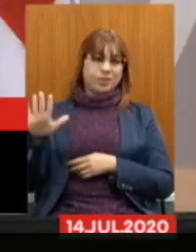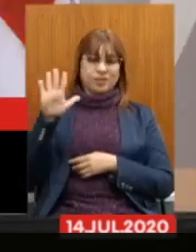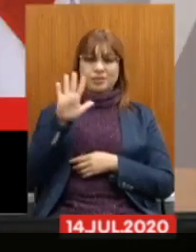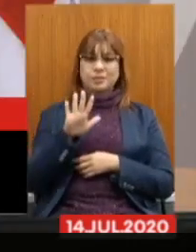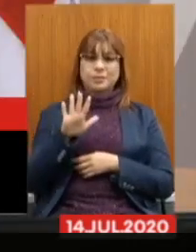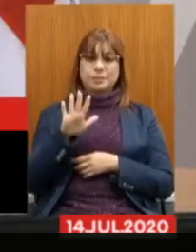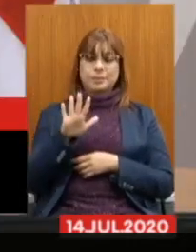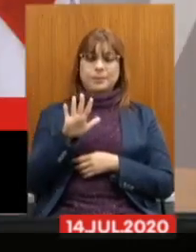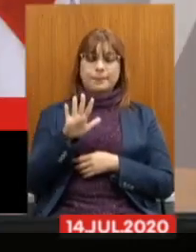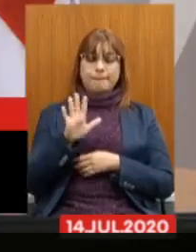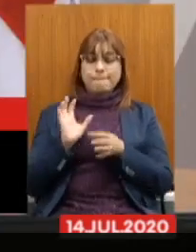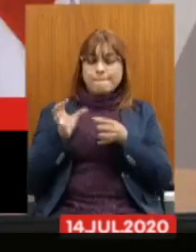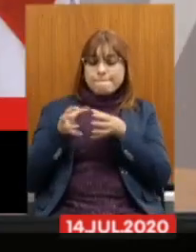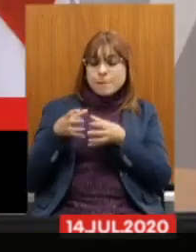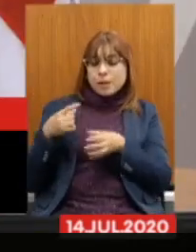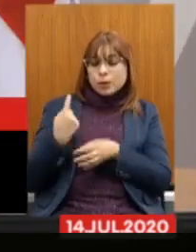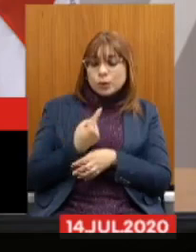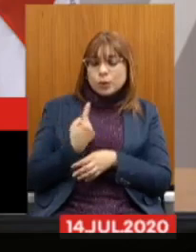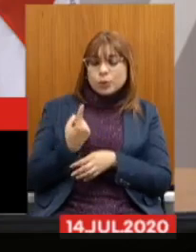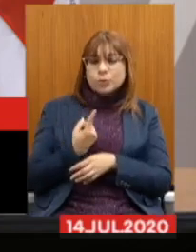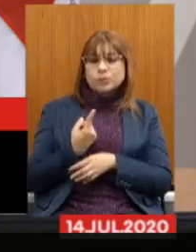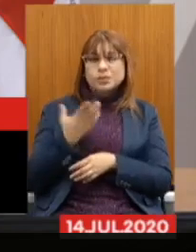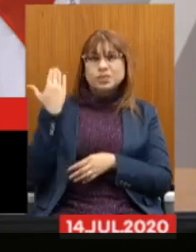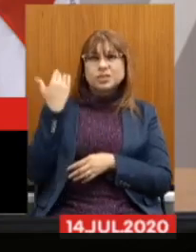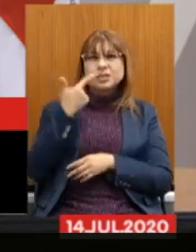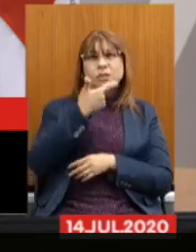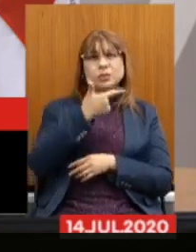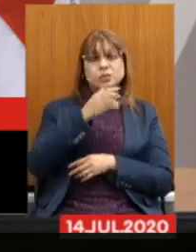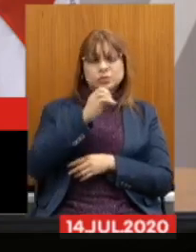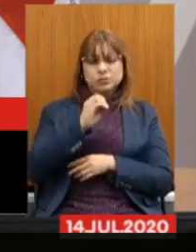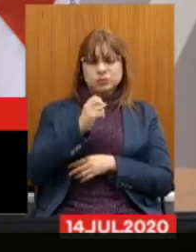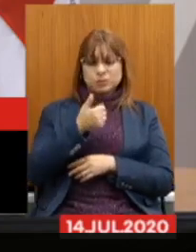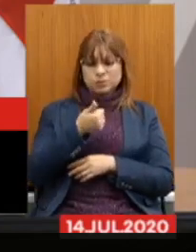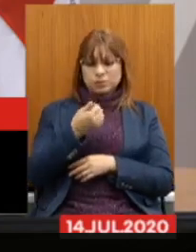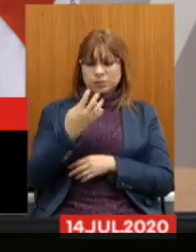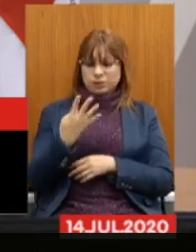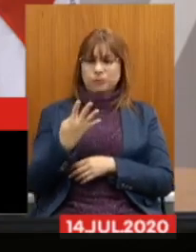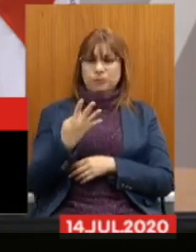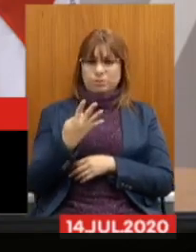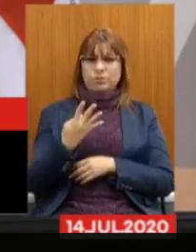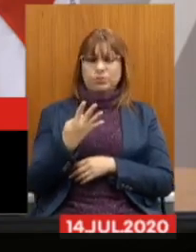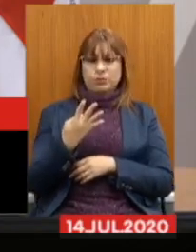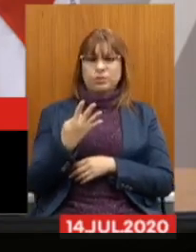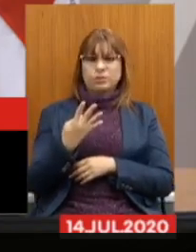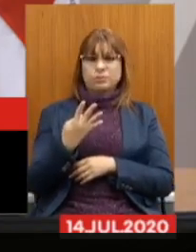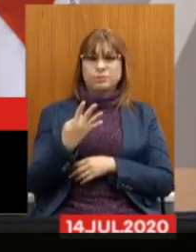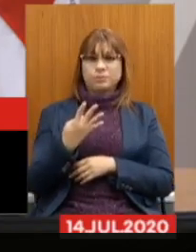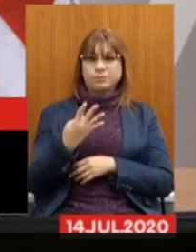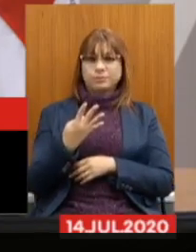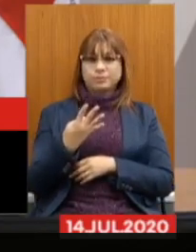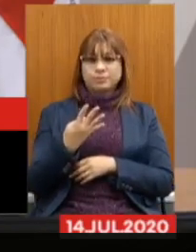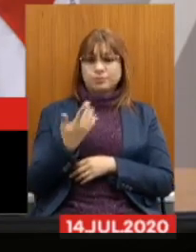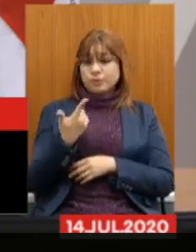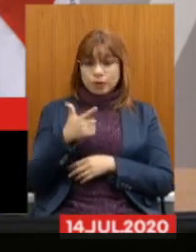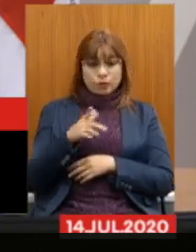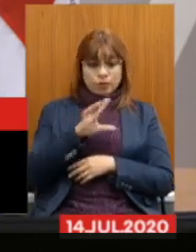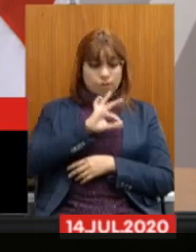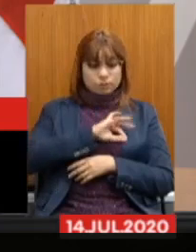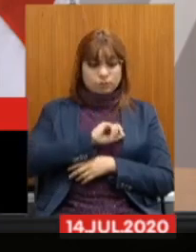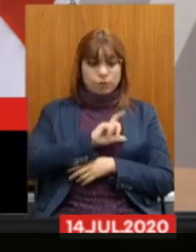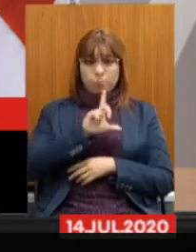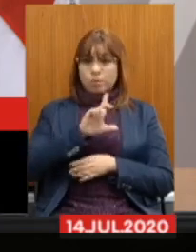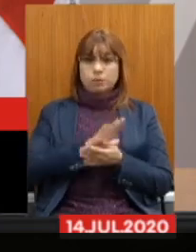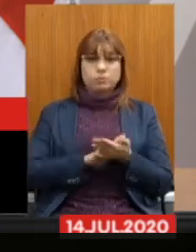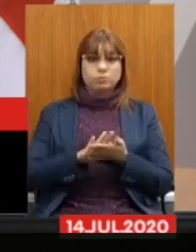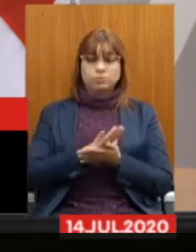A nossa classe em especial, desde 2014, nós não temos reajuste.